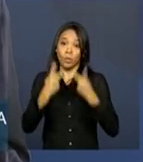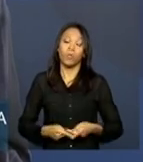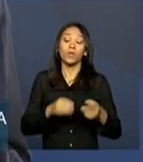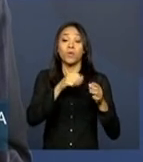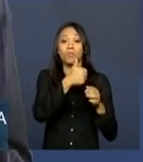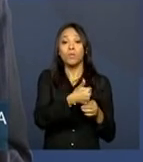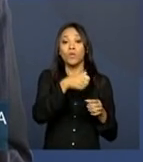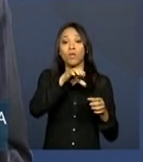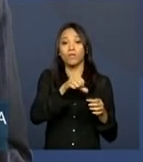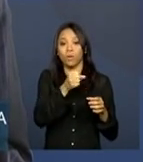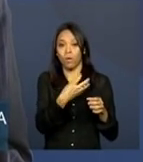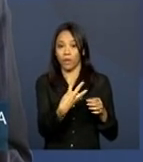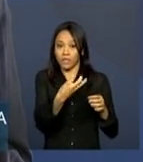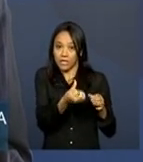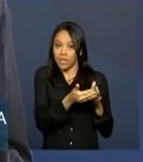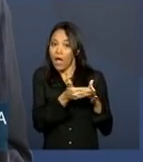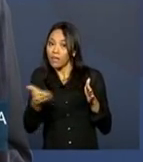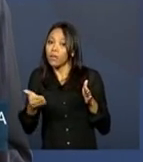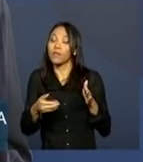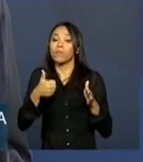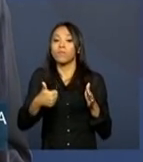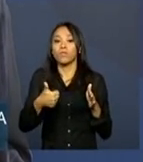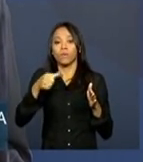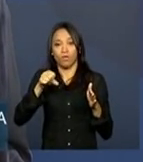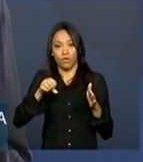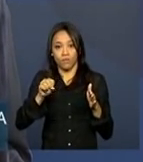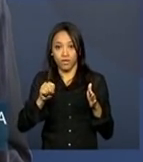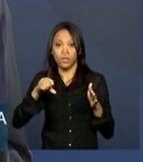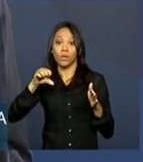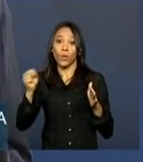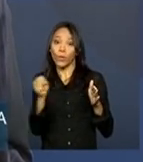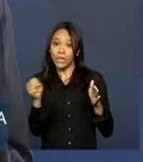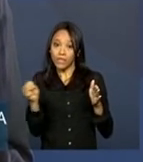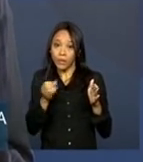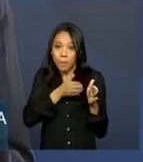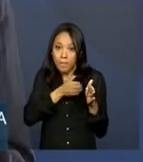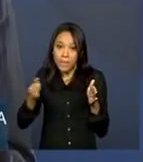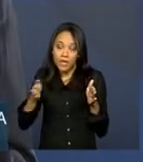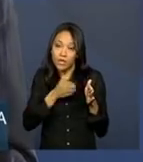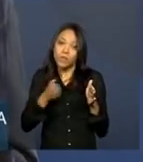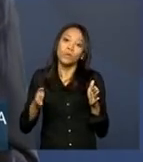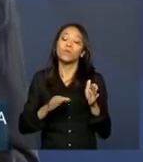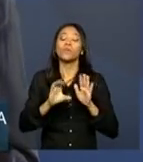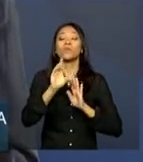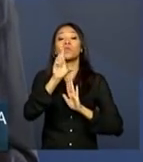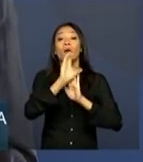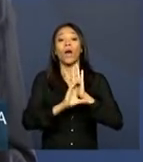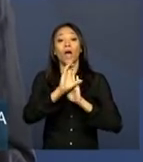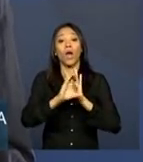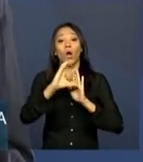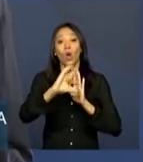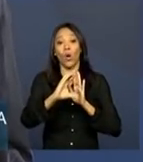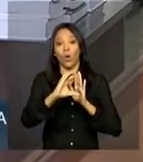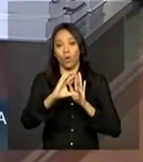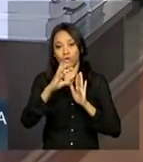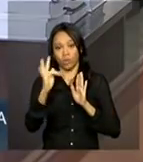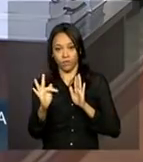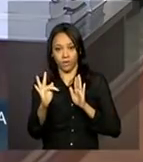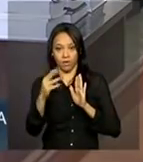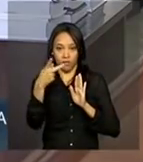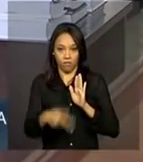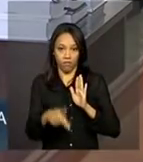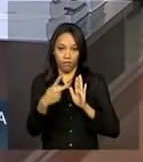1946 a 1988 período entre as duas últimas constituições democráticas brasileiras com a